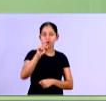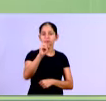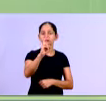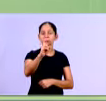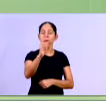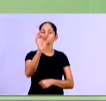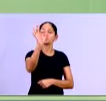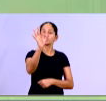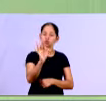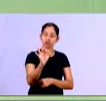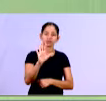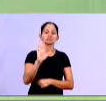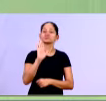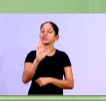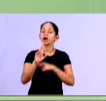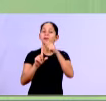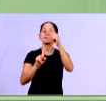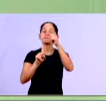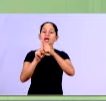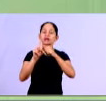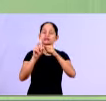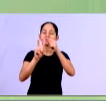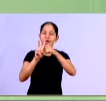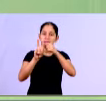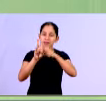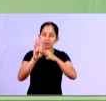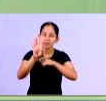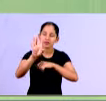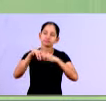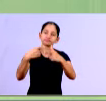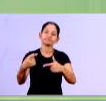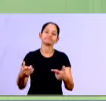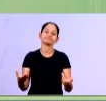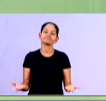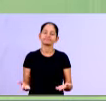1,5% ao mês.